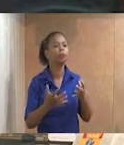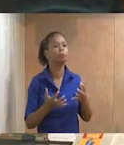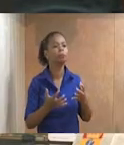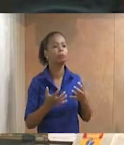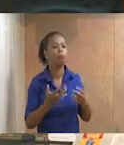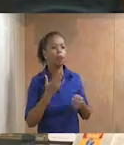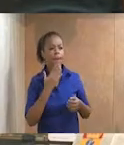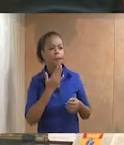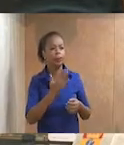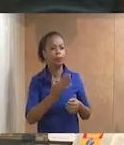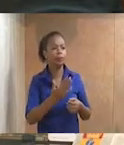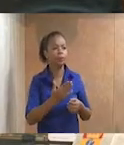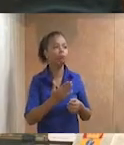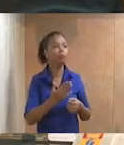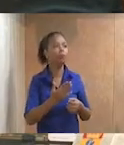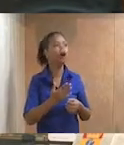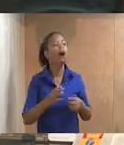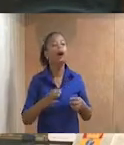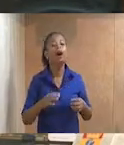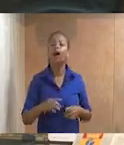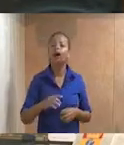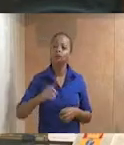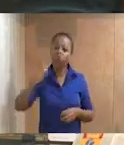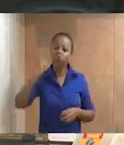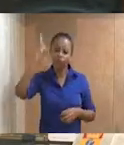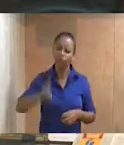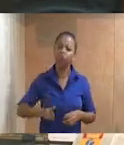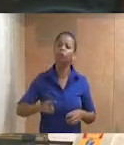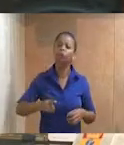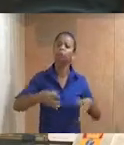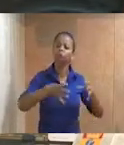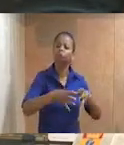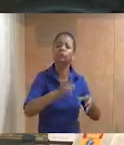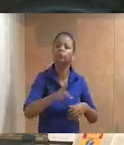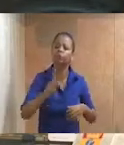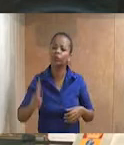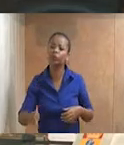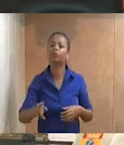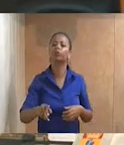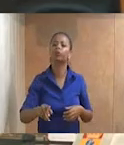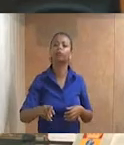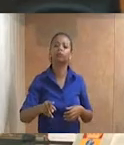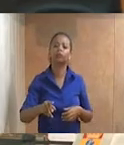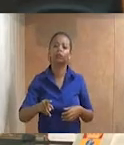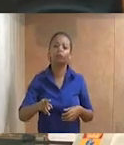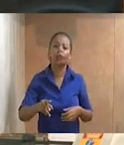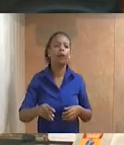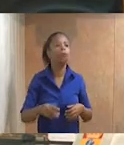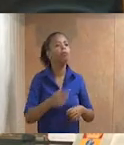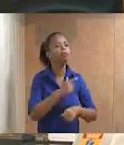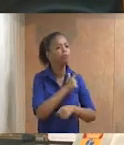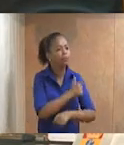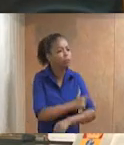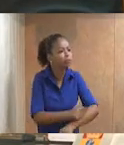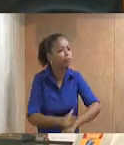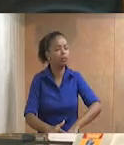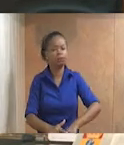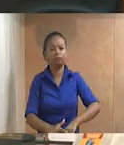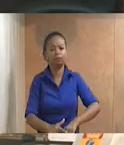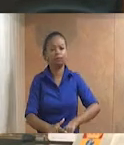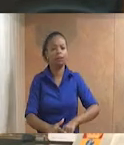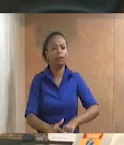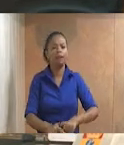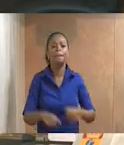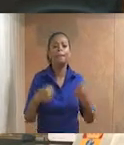eu queria pedir a direção do CEP. Nós atendemos vocês com toda a calma, com toda a educação, por gentileza. Nós precisamos